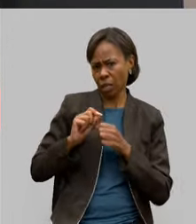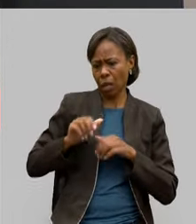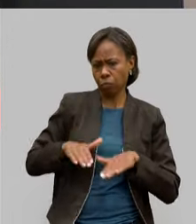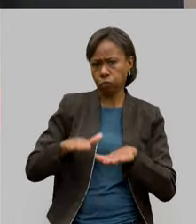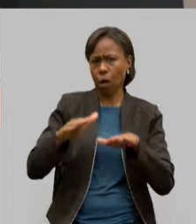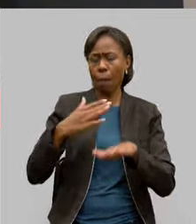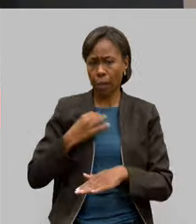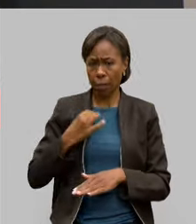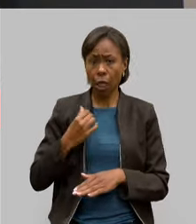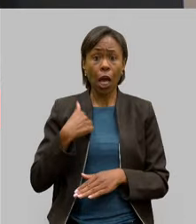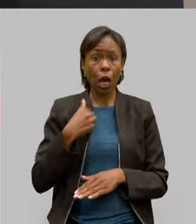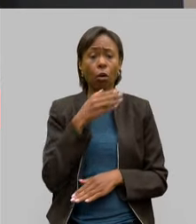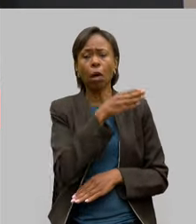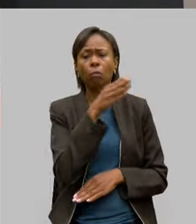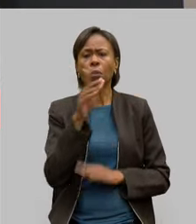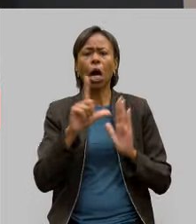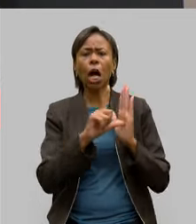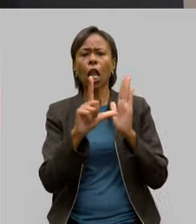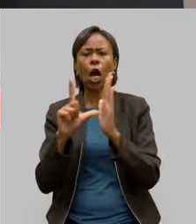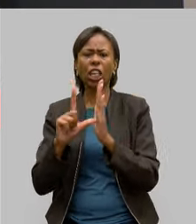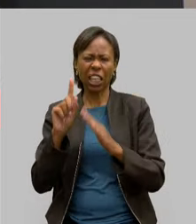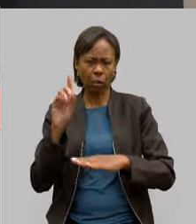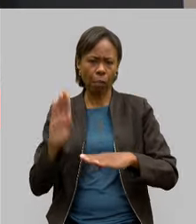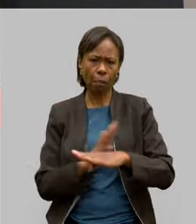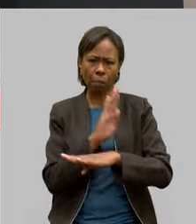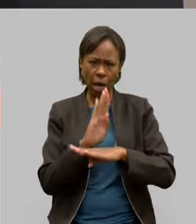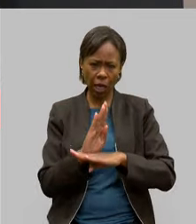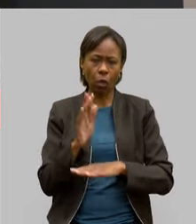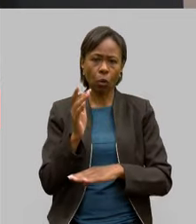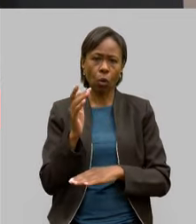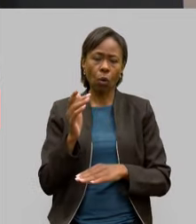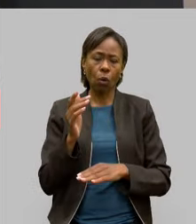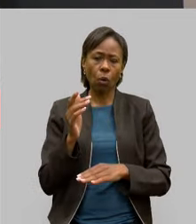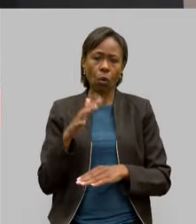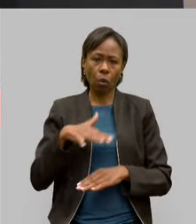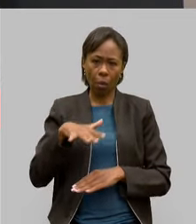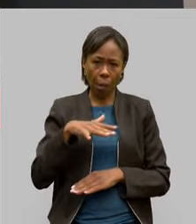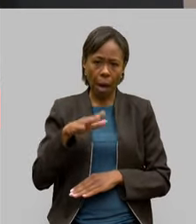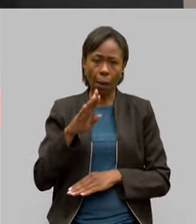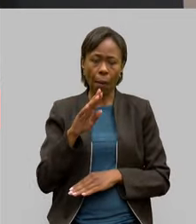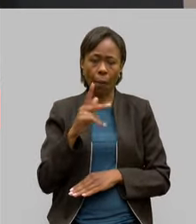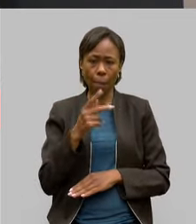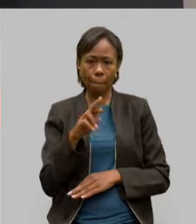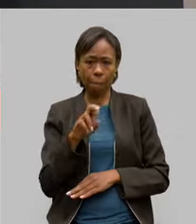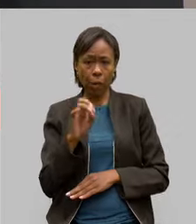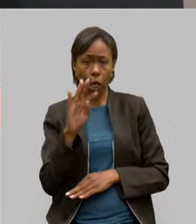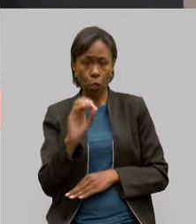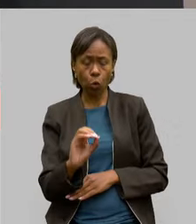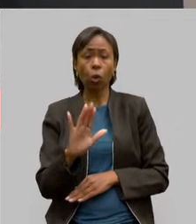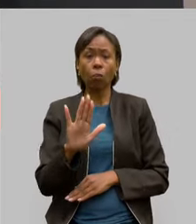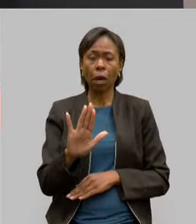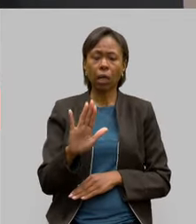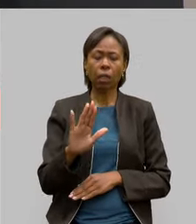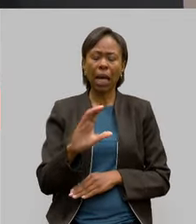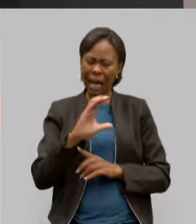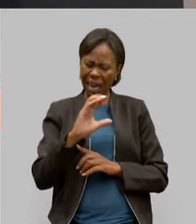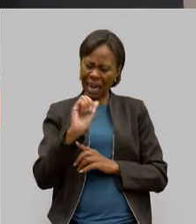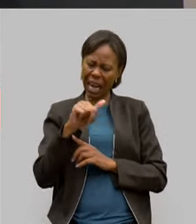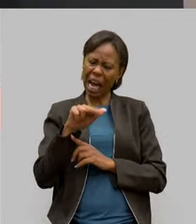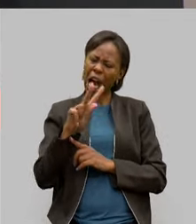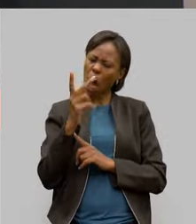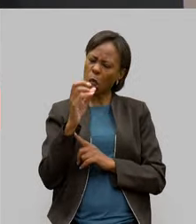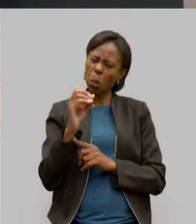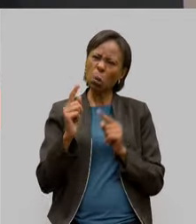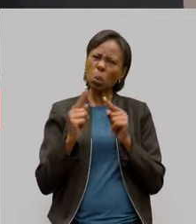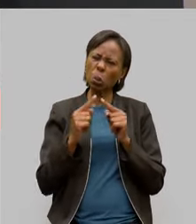todas as lojas do Barreiro do bairro Preto e praticamente todos os vendedores falar o que canhamo eles nem sabiam o que